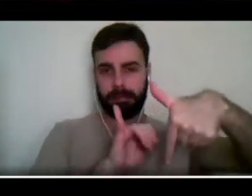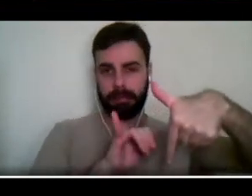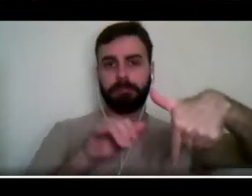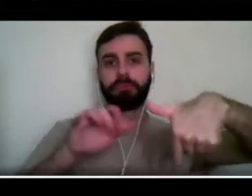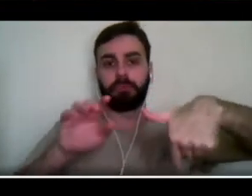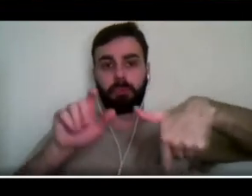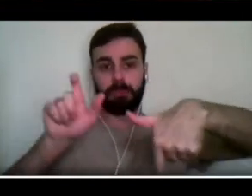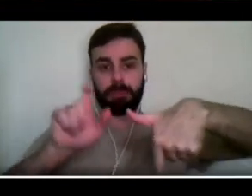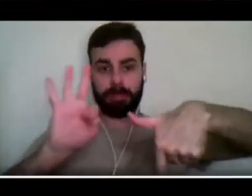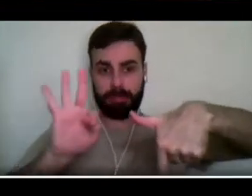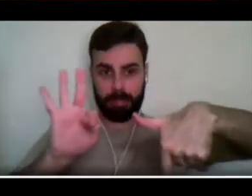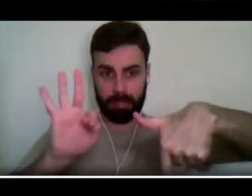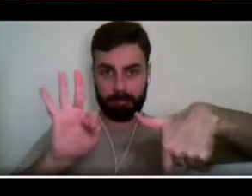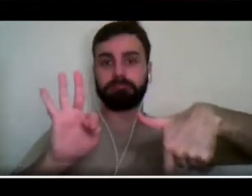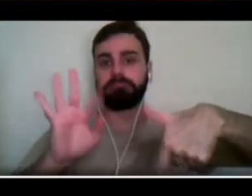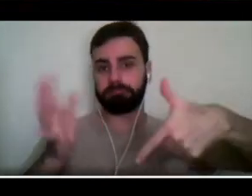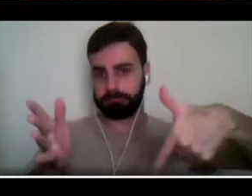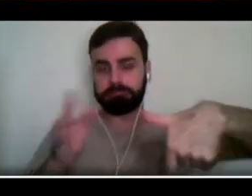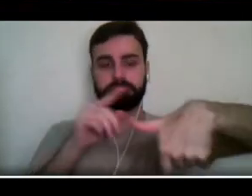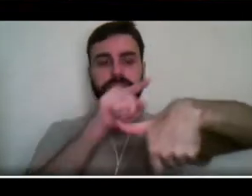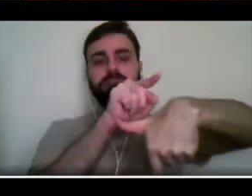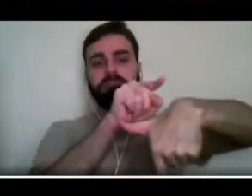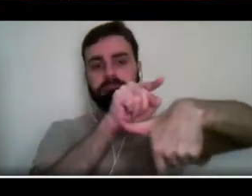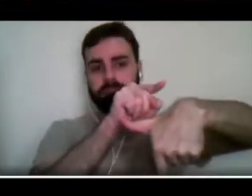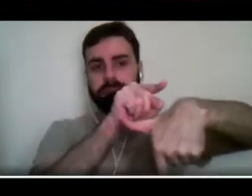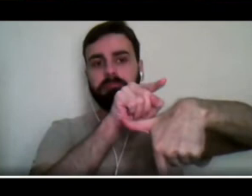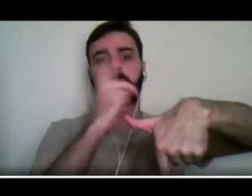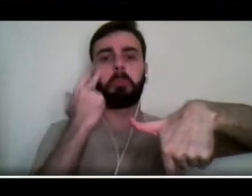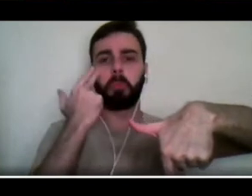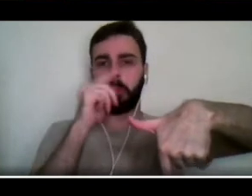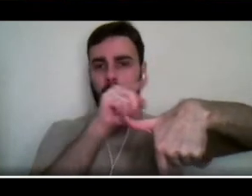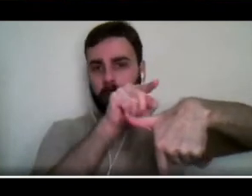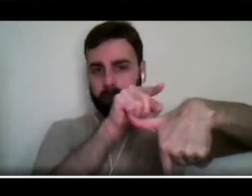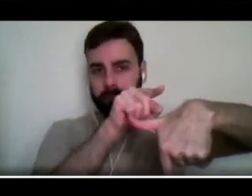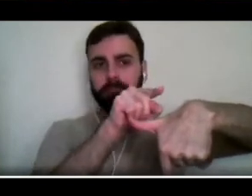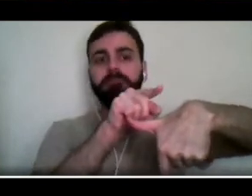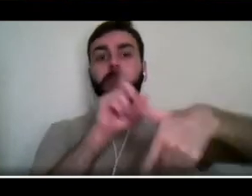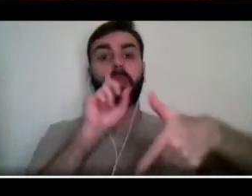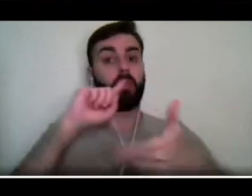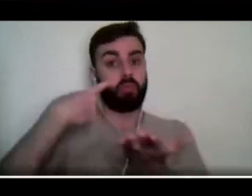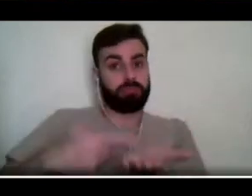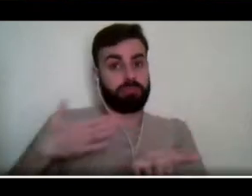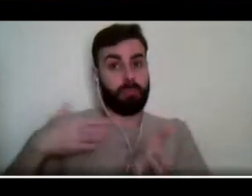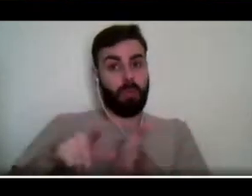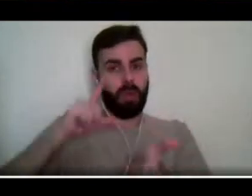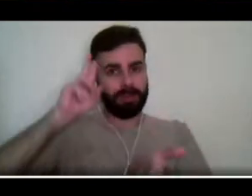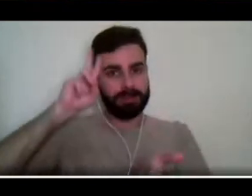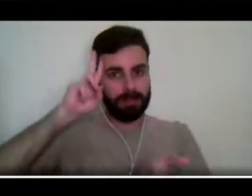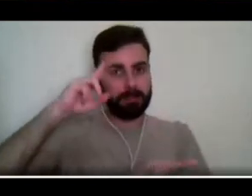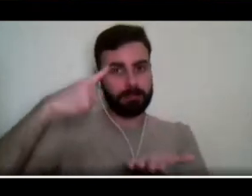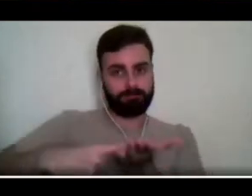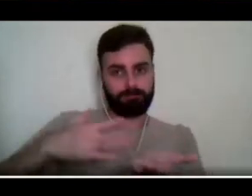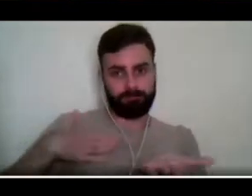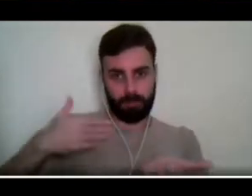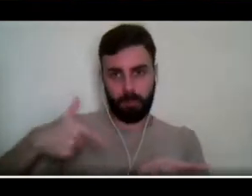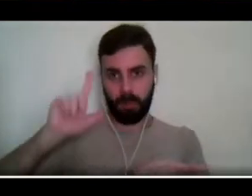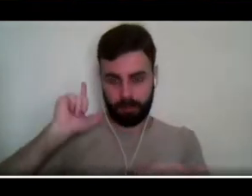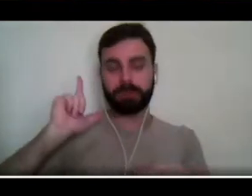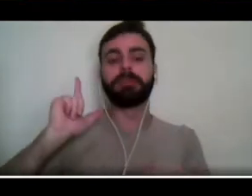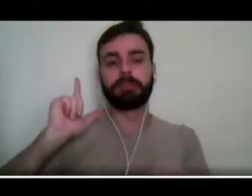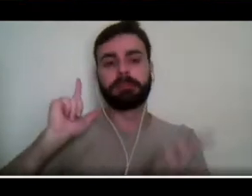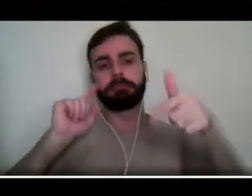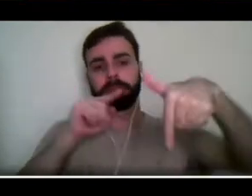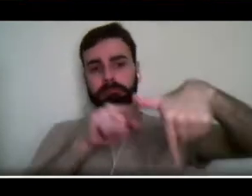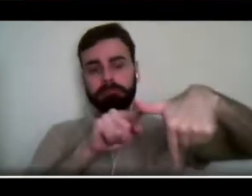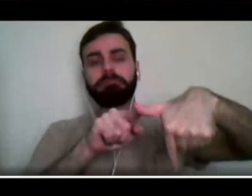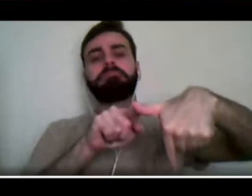sistema de coordenadas que eu escolhi, né? Ele aumenta e depois diminui, né?